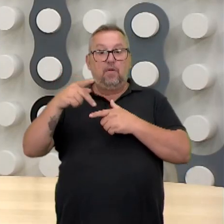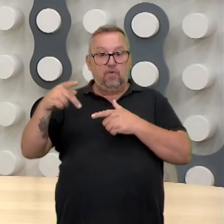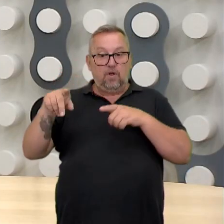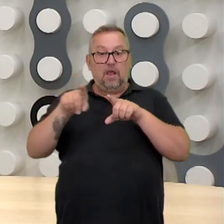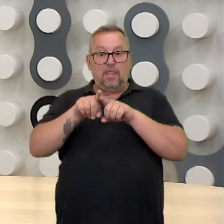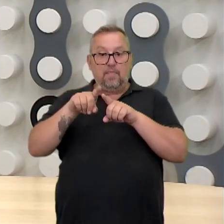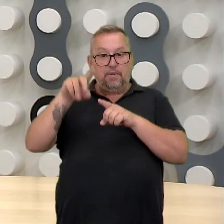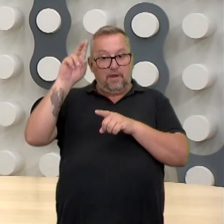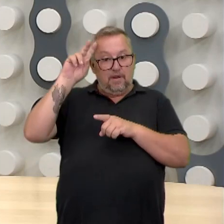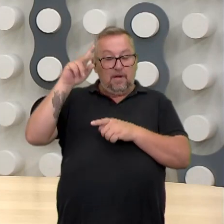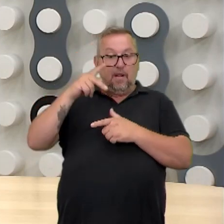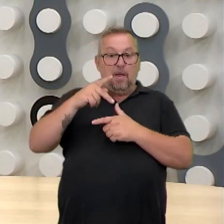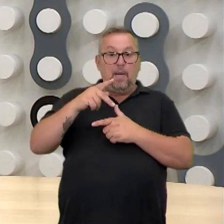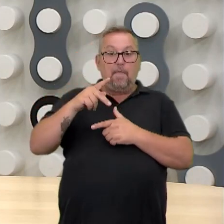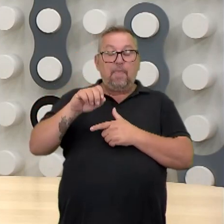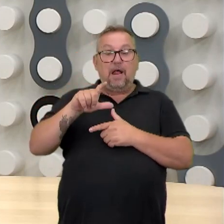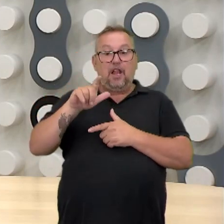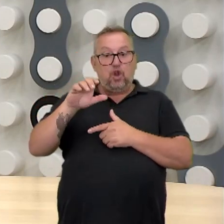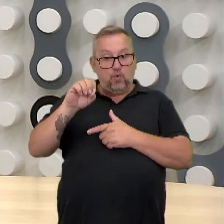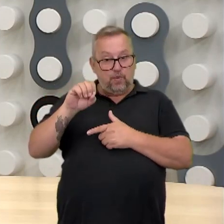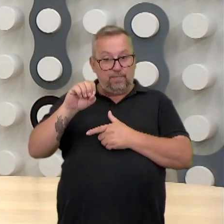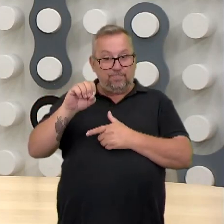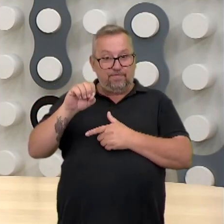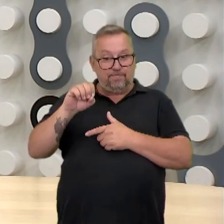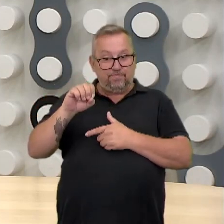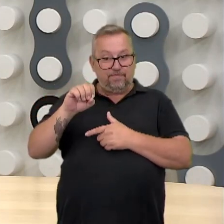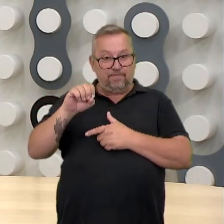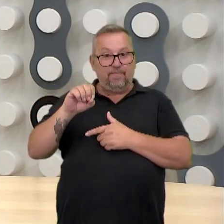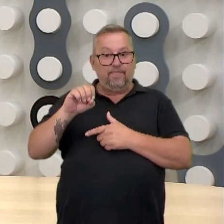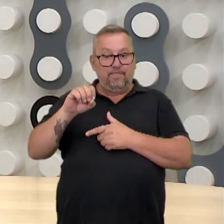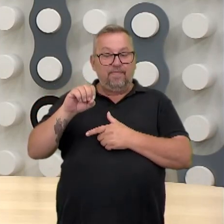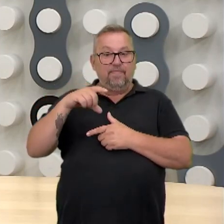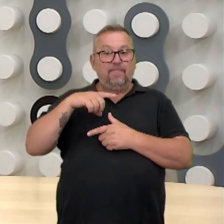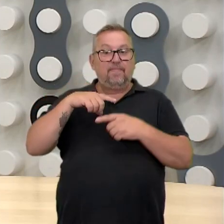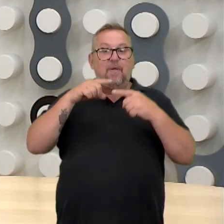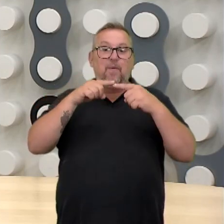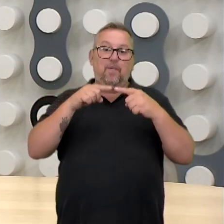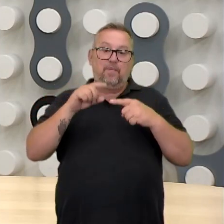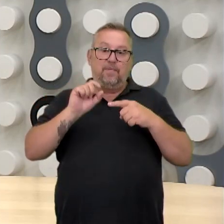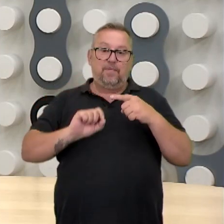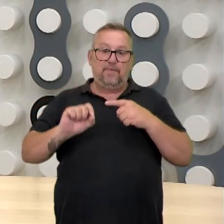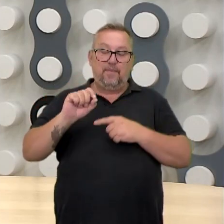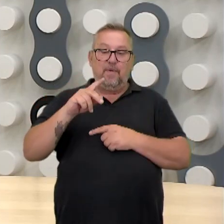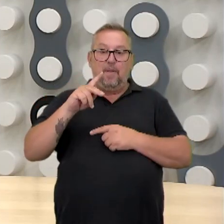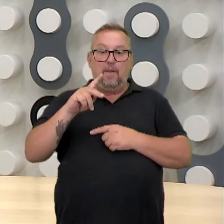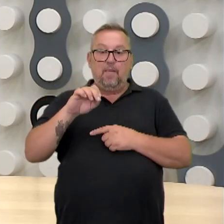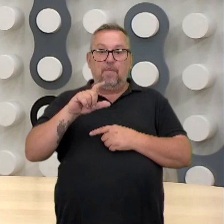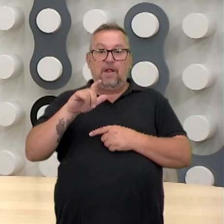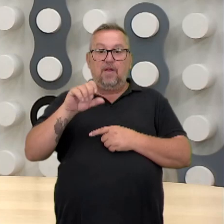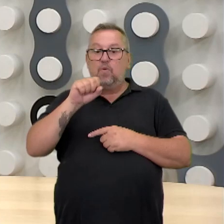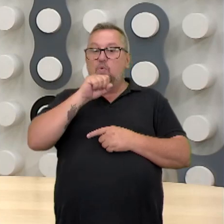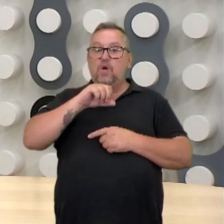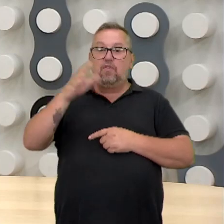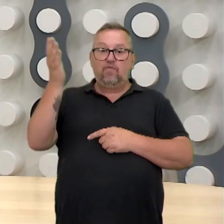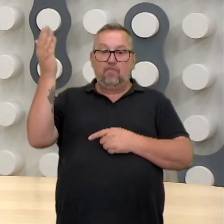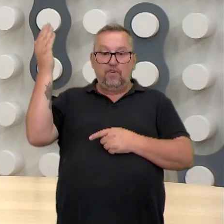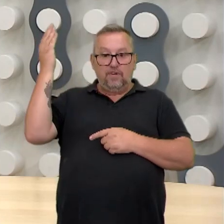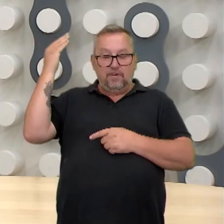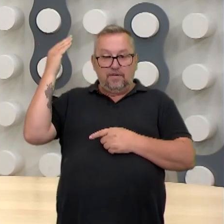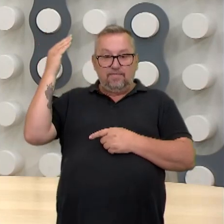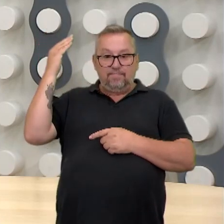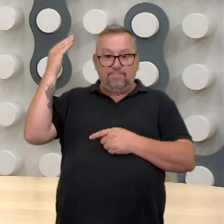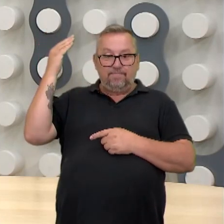o Paleozoico, eu falei paleolítico, né, tem a ver muito, porque o paleo quer dizer antigo, né, então da parte aí